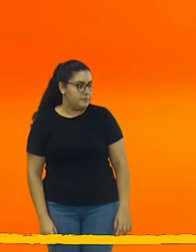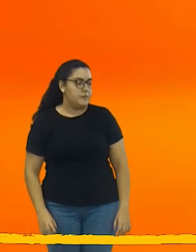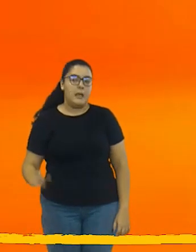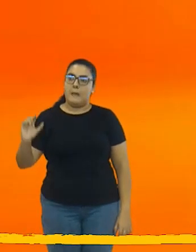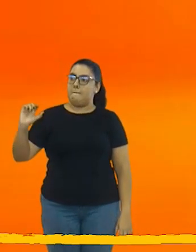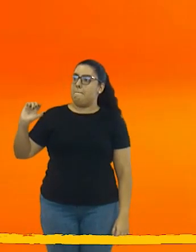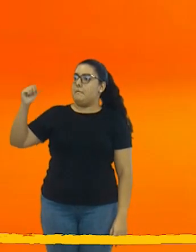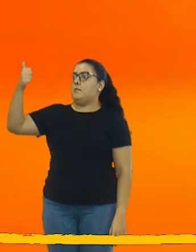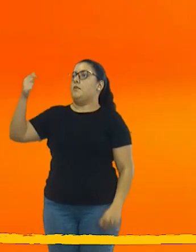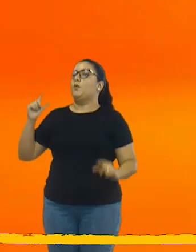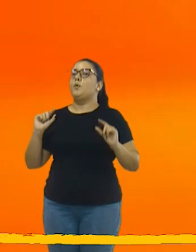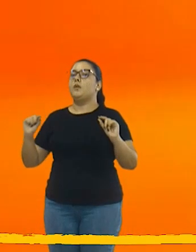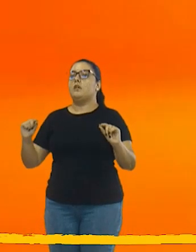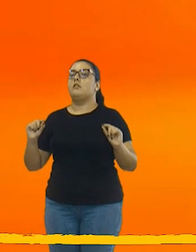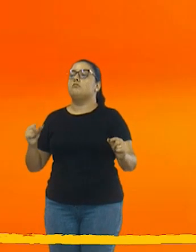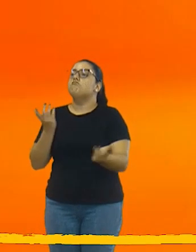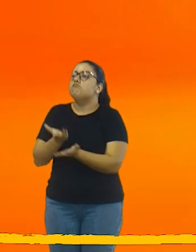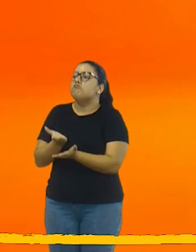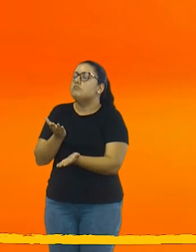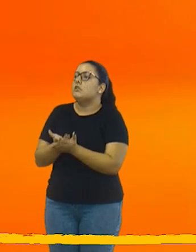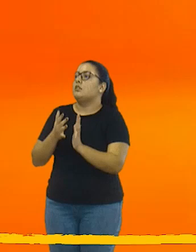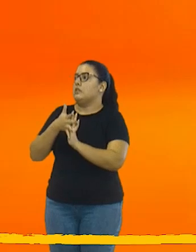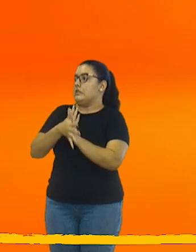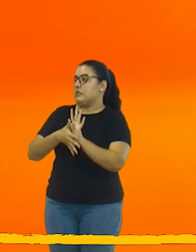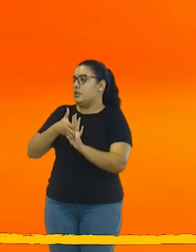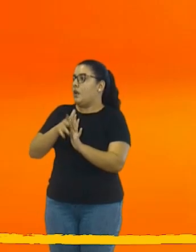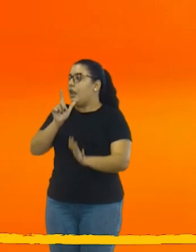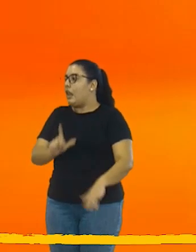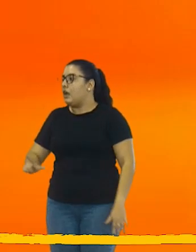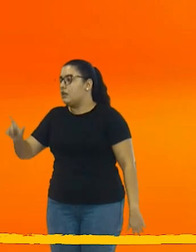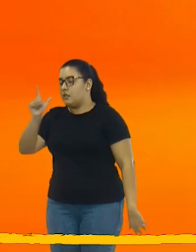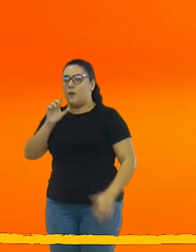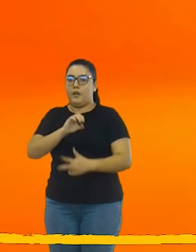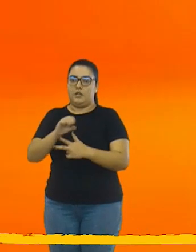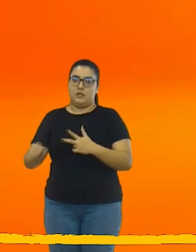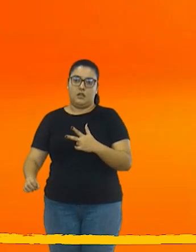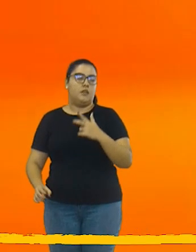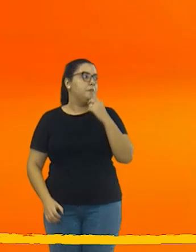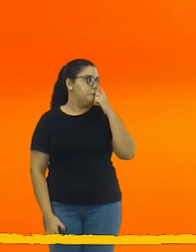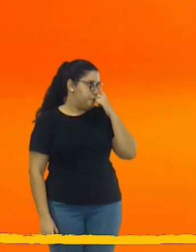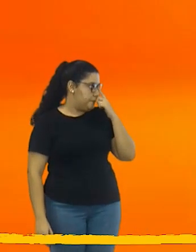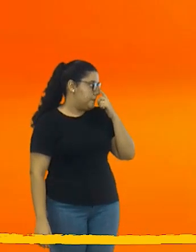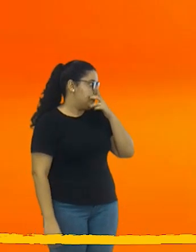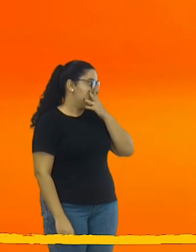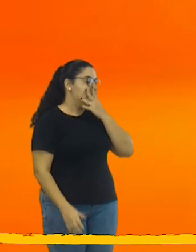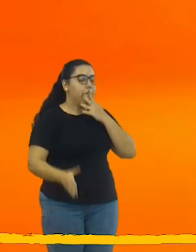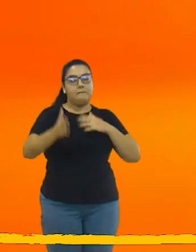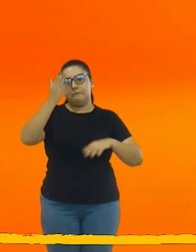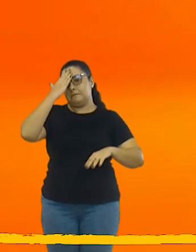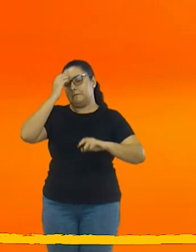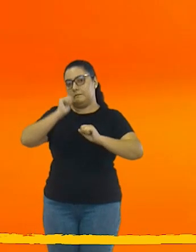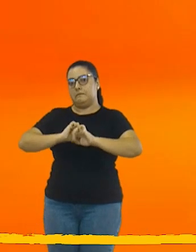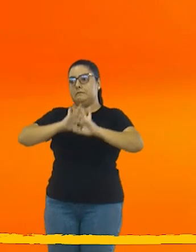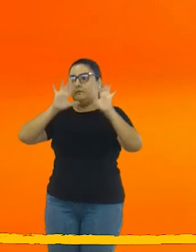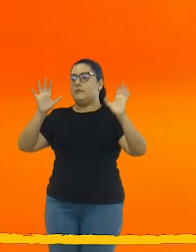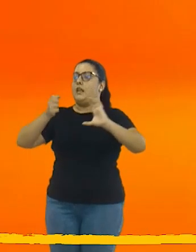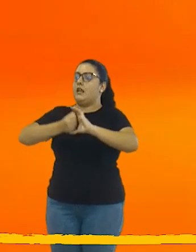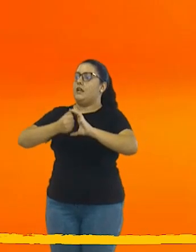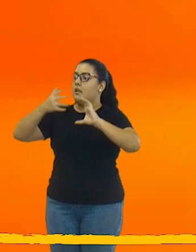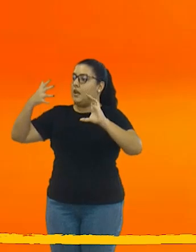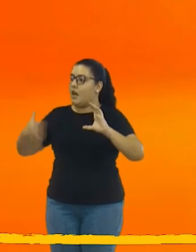primeiras maneiras de estudar o texto literário para o Enem. Entendendo que as